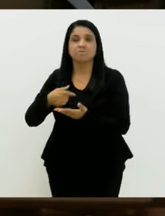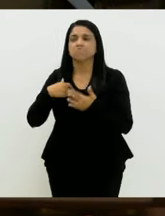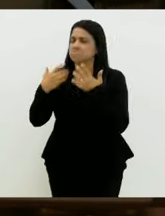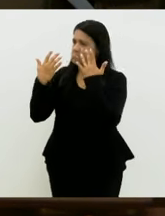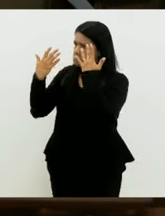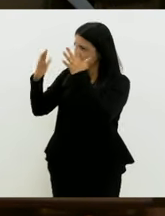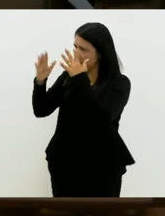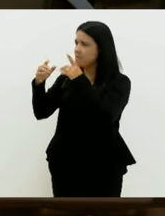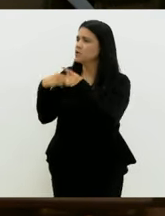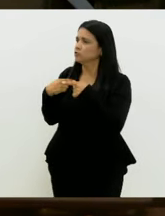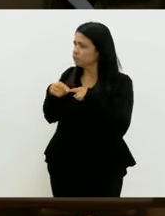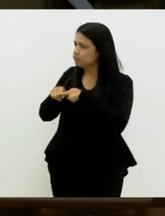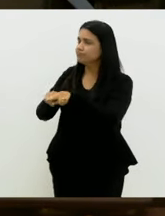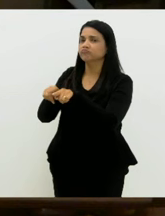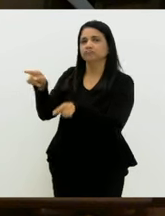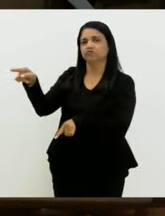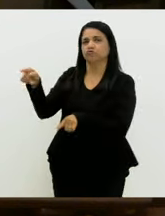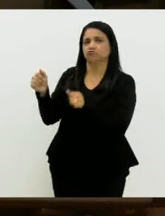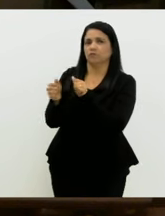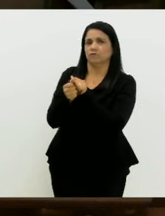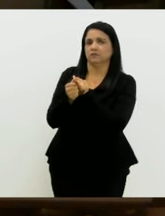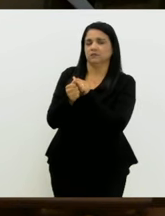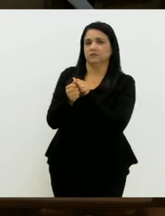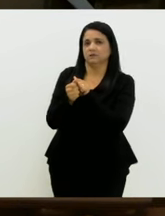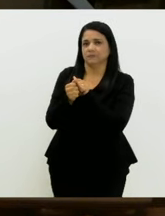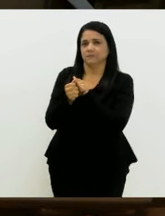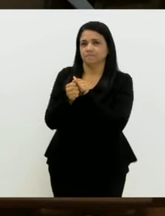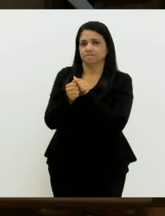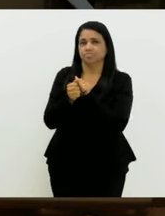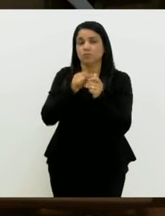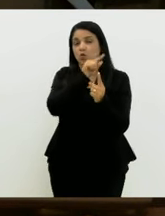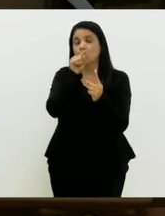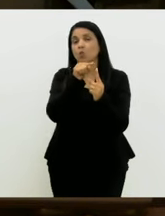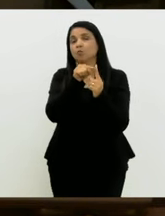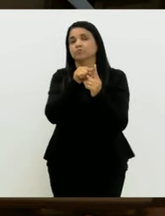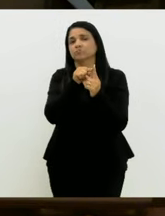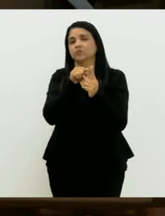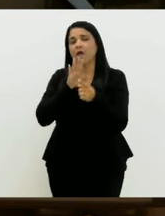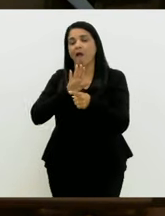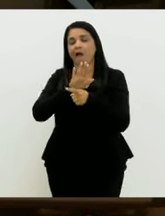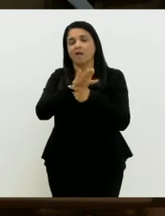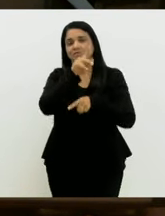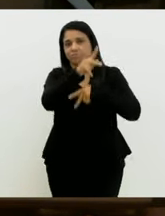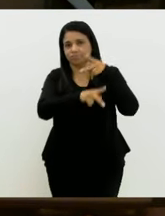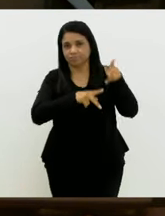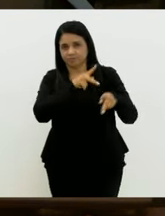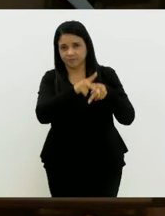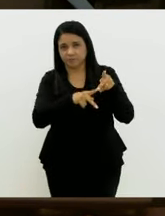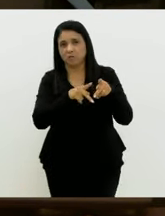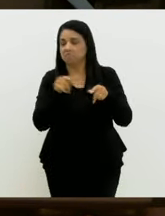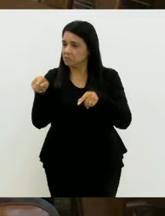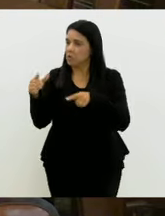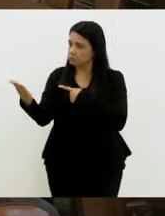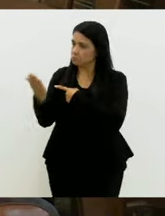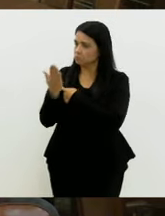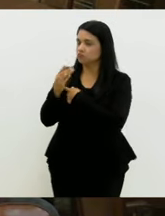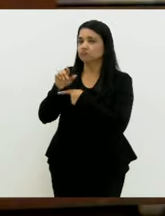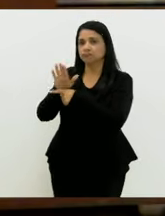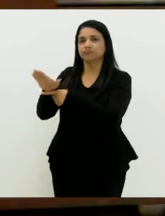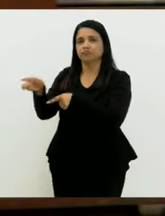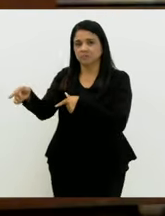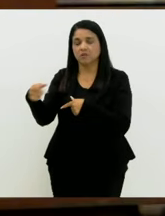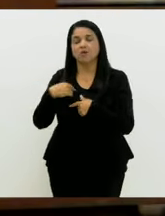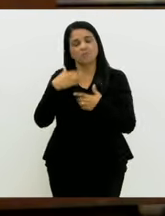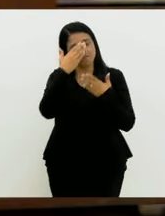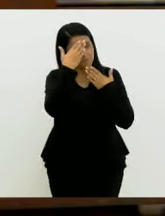para a gente fazer isso juntos. Aquilo que eu falei, a gente tem um objetivo, que é ajudar a população, e você pode contar comigo, meu amigo. Perfeito, presidente,